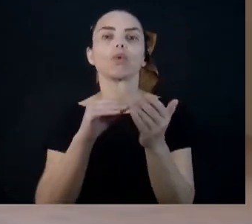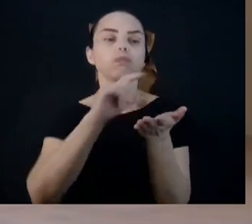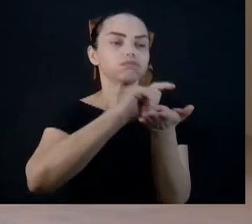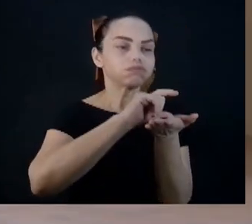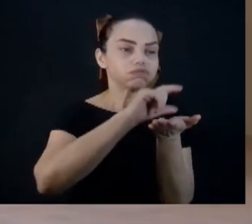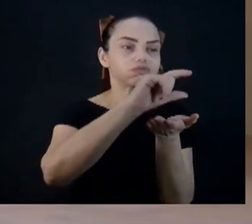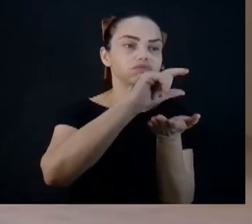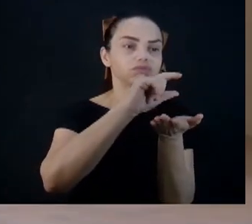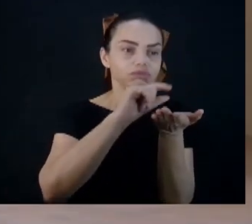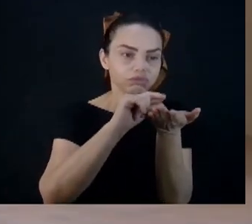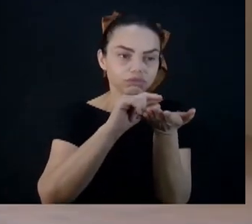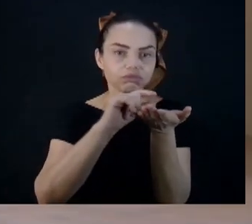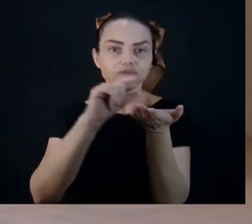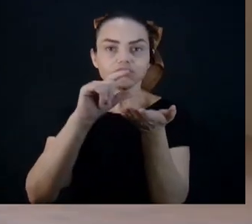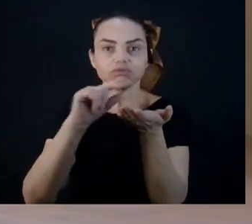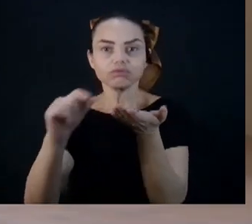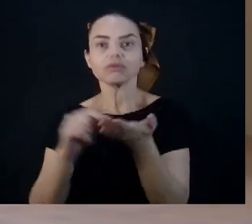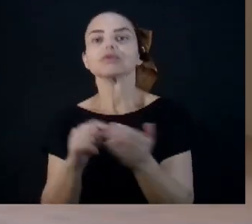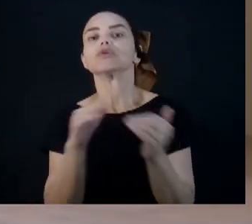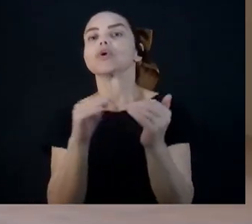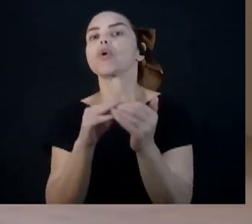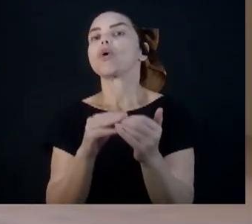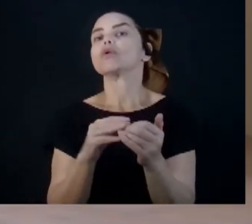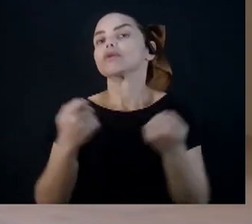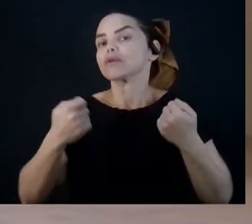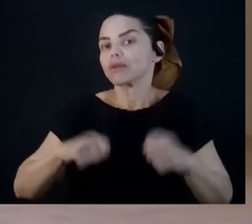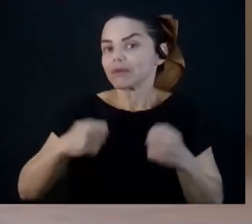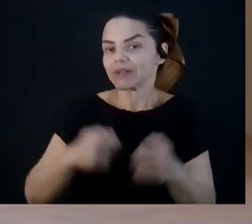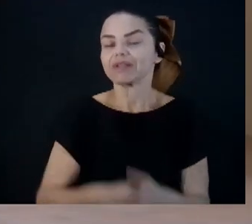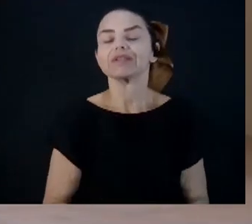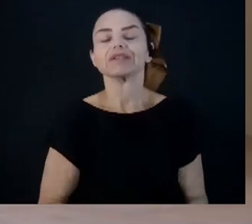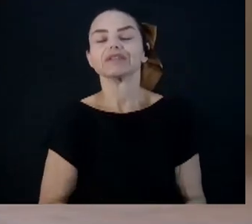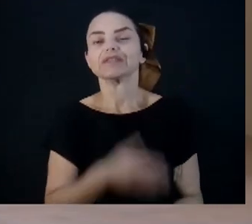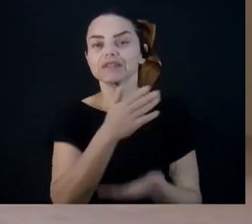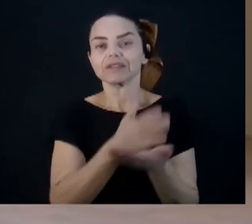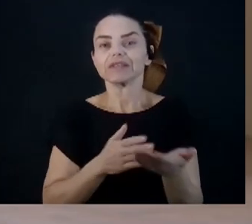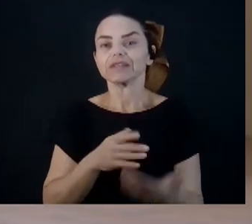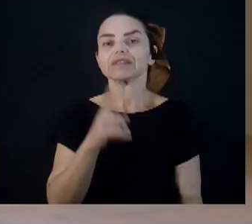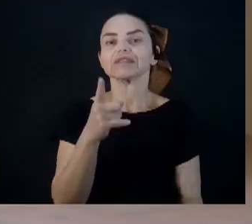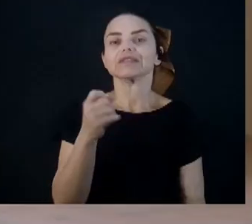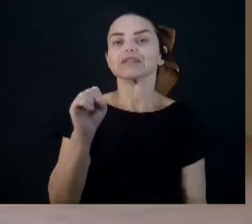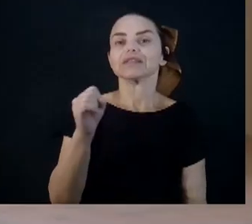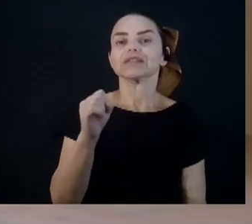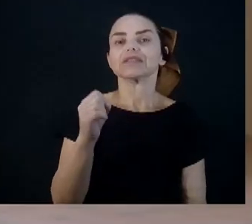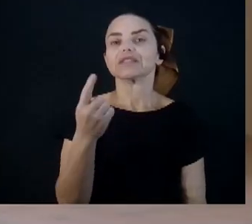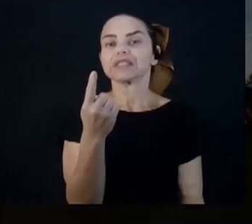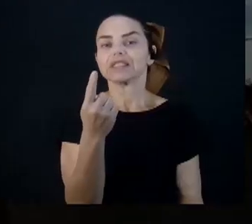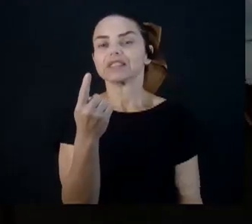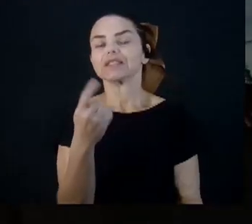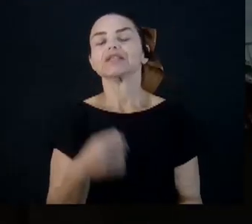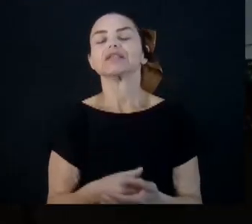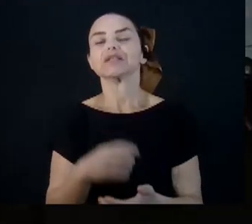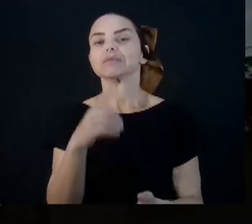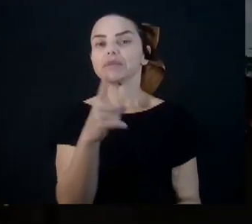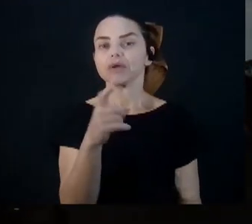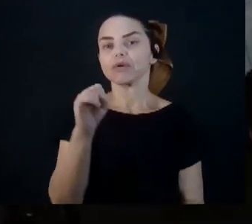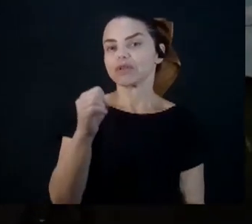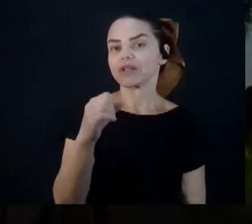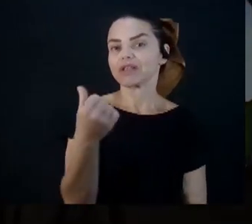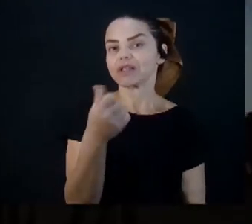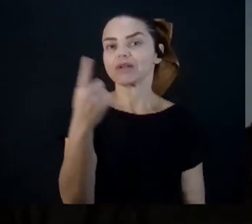com tanto. E assim então eles começaram, a partir de 1861, a formarem